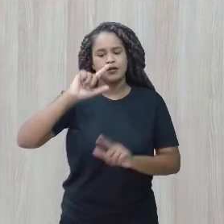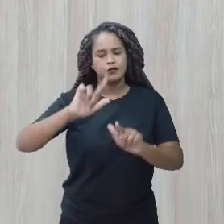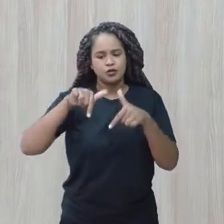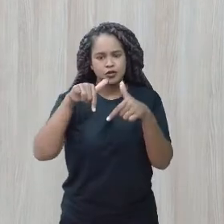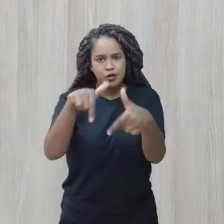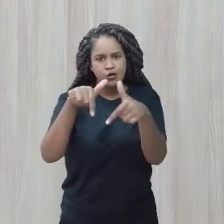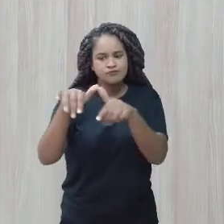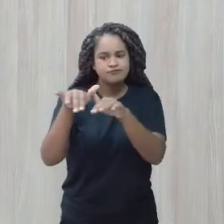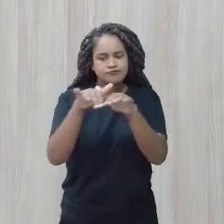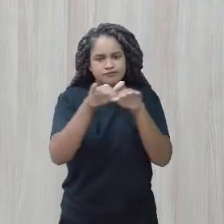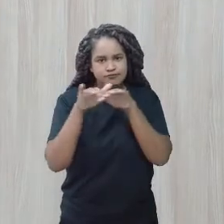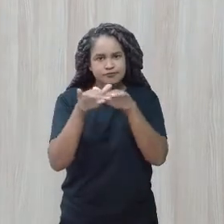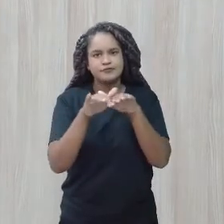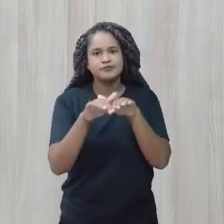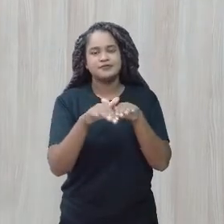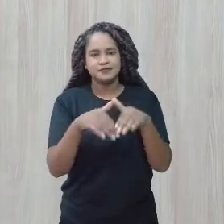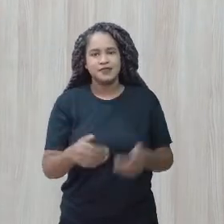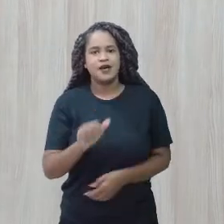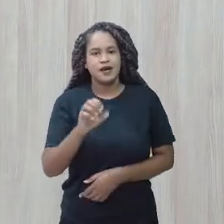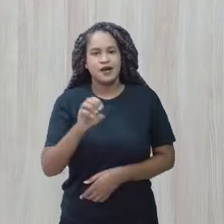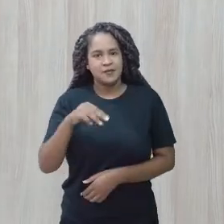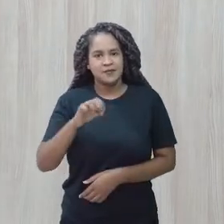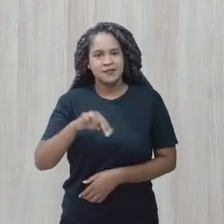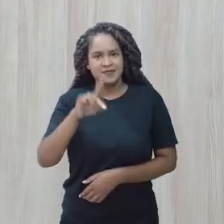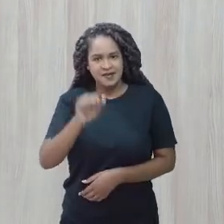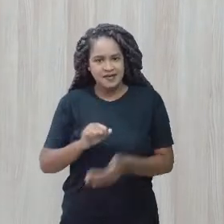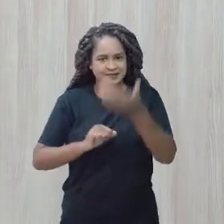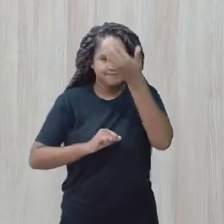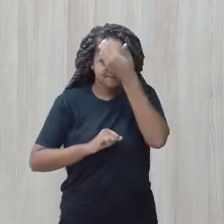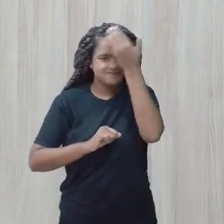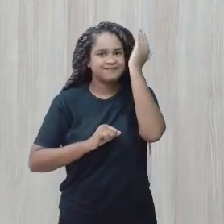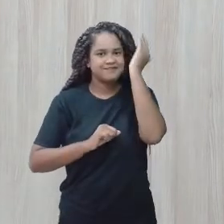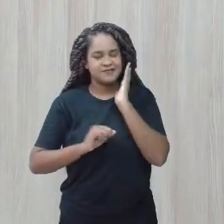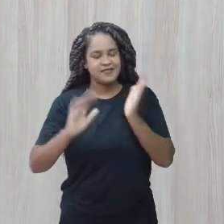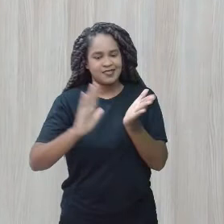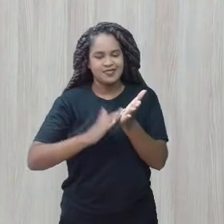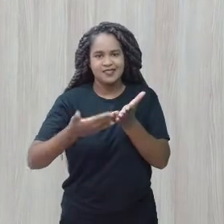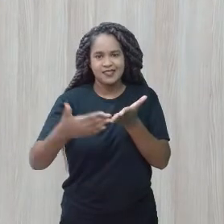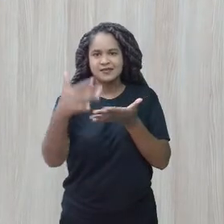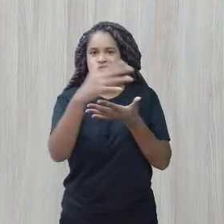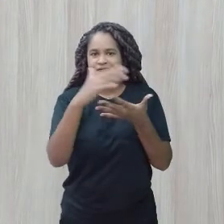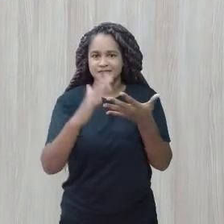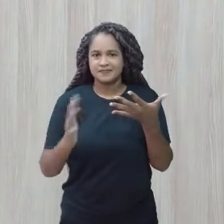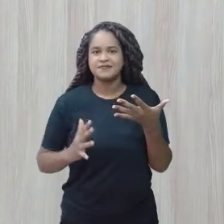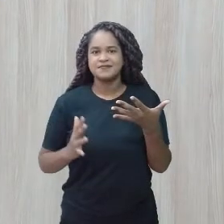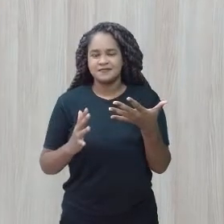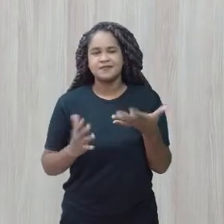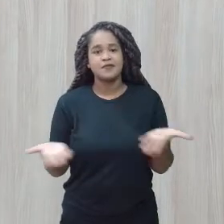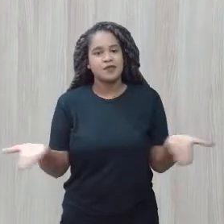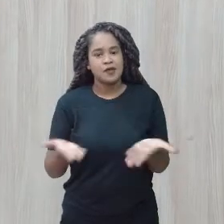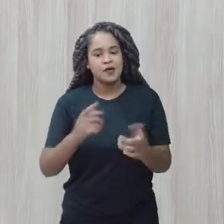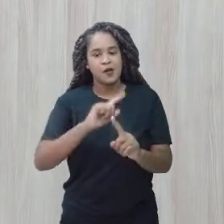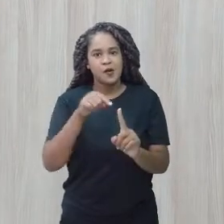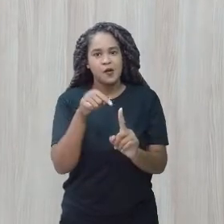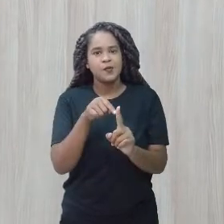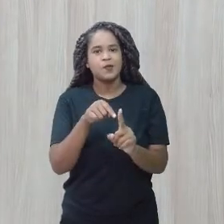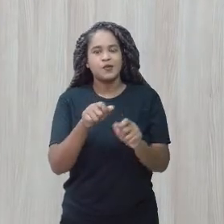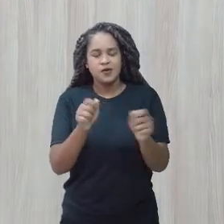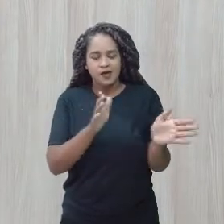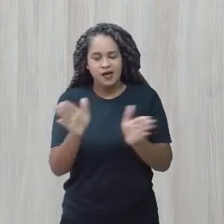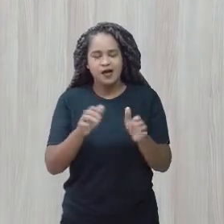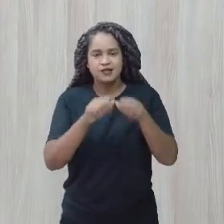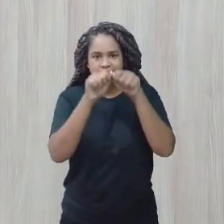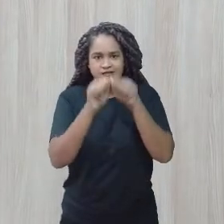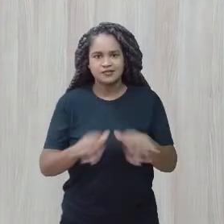por igualdade, que foi a Amanda, nossa querida intérprete, que está aqui tornando a nossa aula mais acessível,